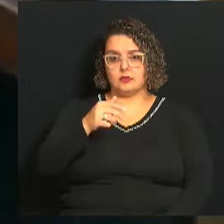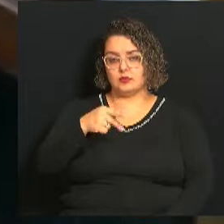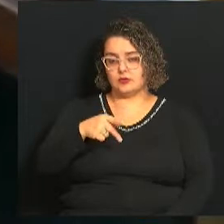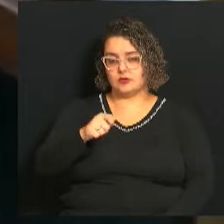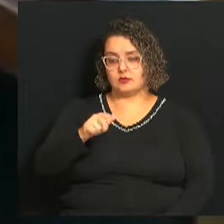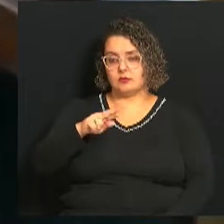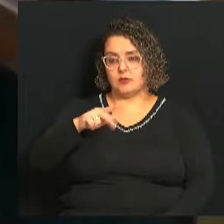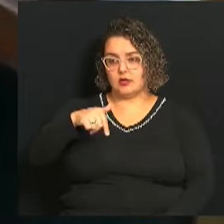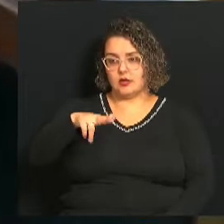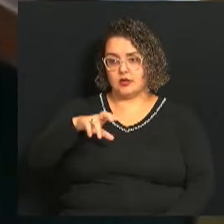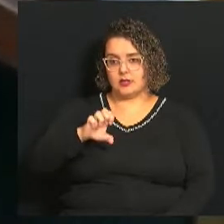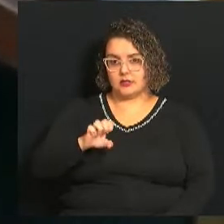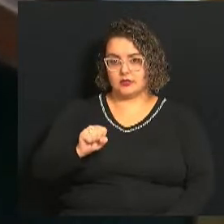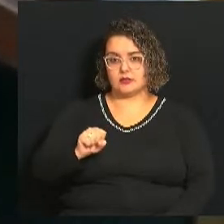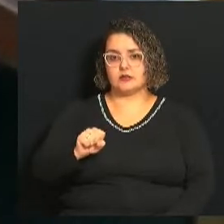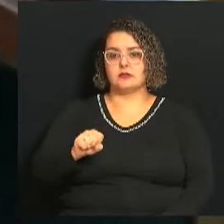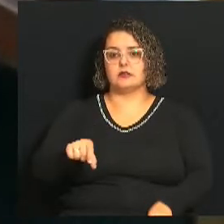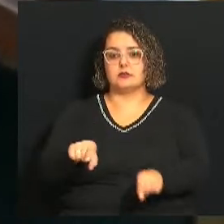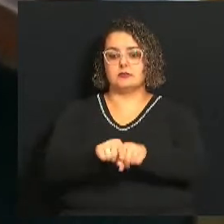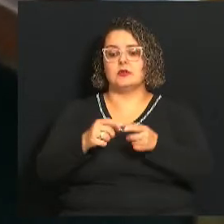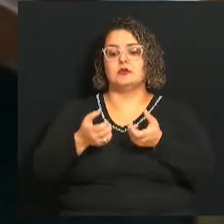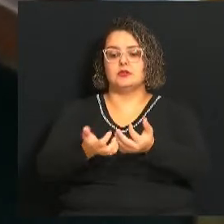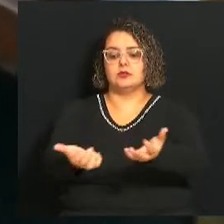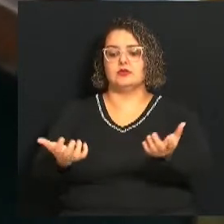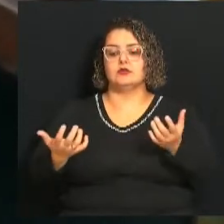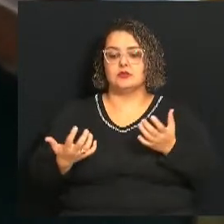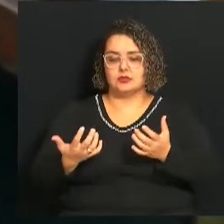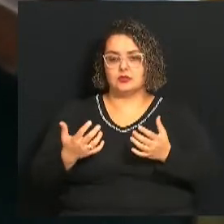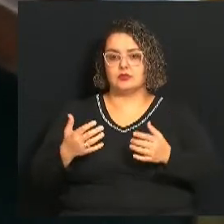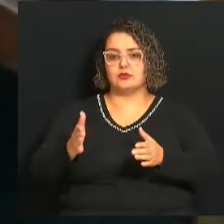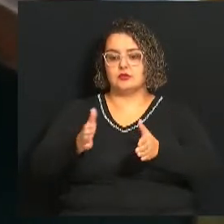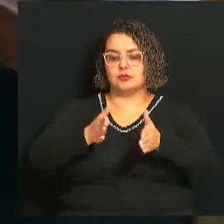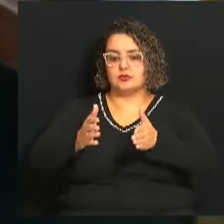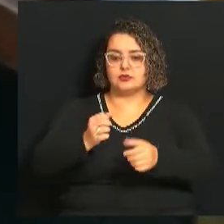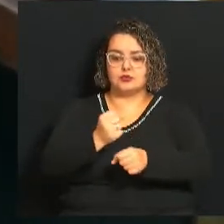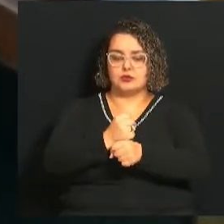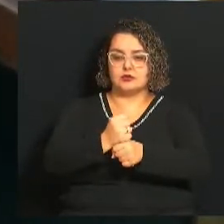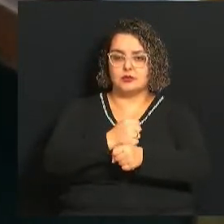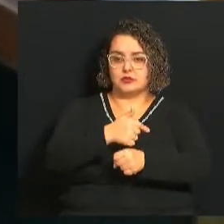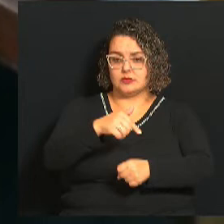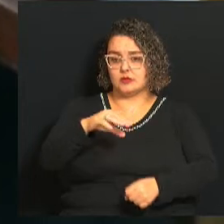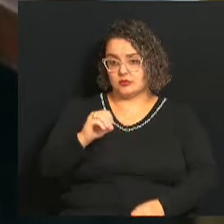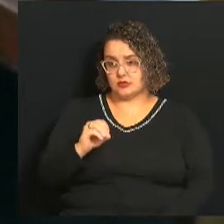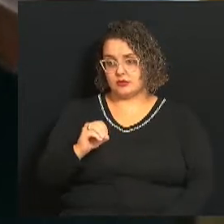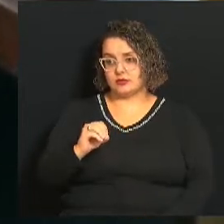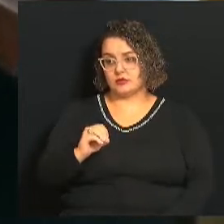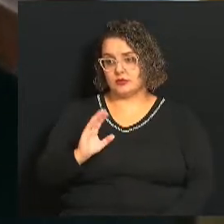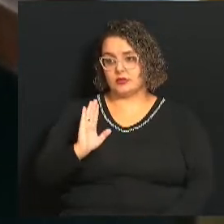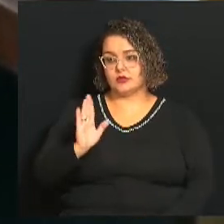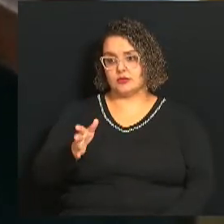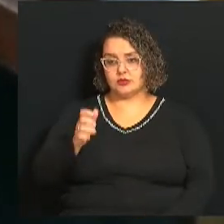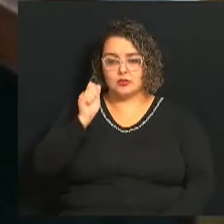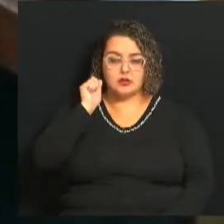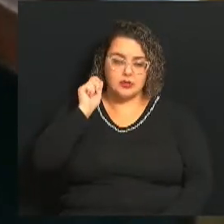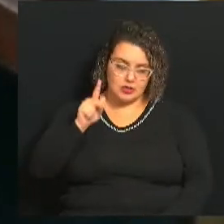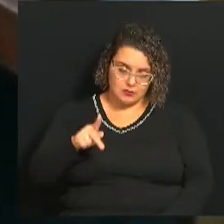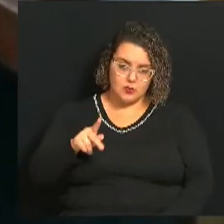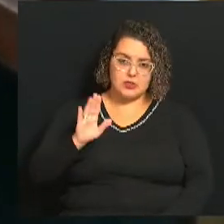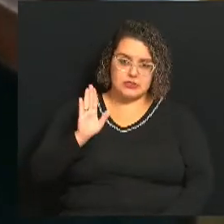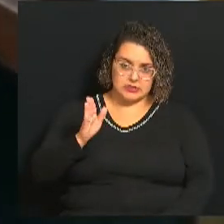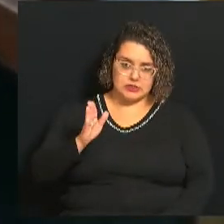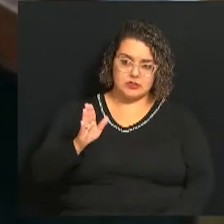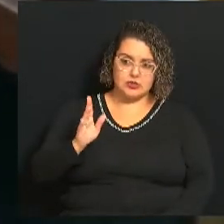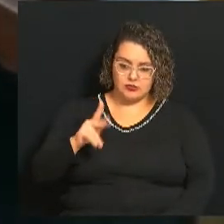anos 70. Foi professora, docente lá, já está até aposentada agora, né?